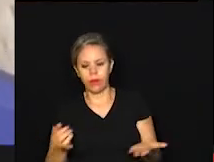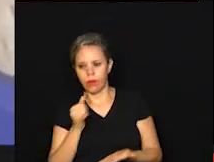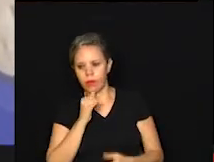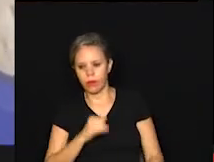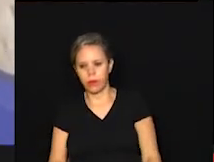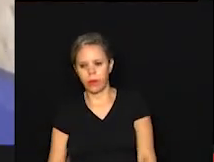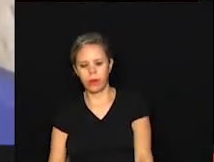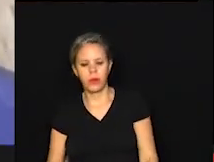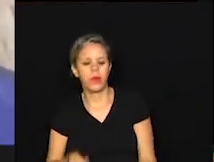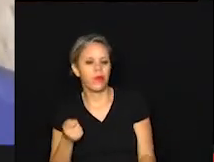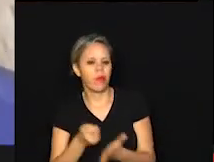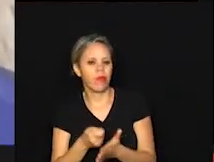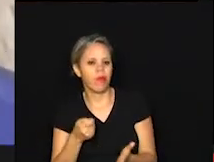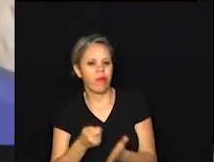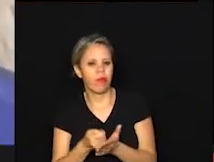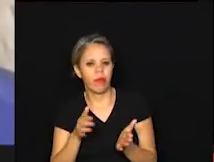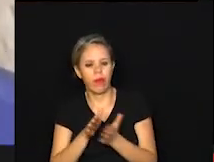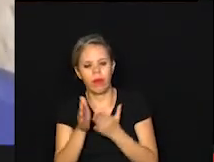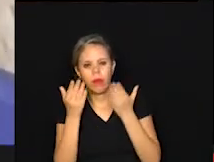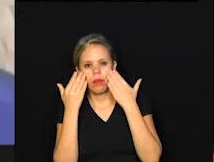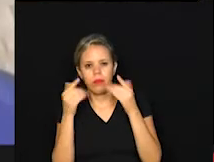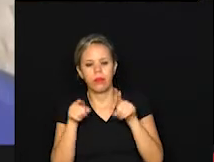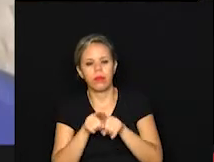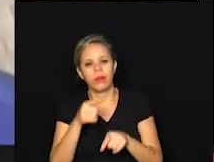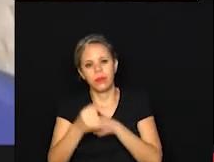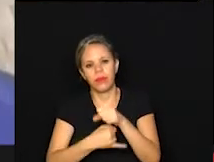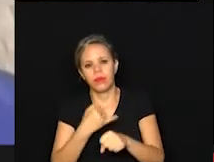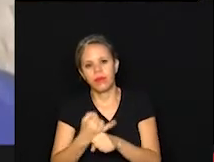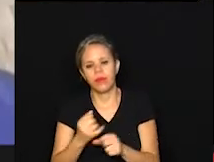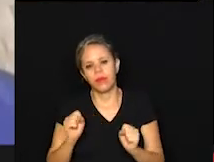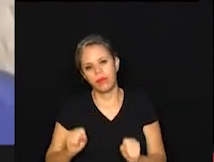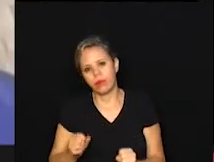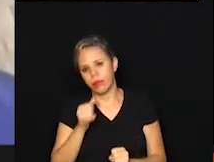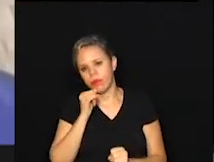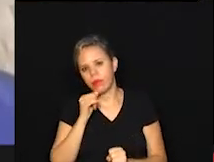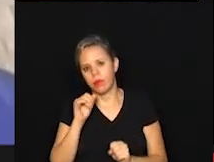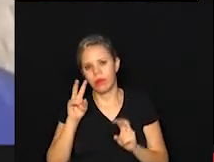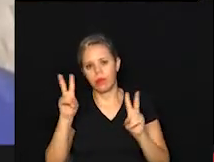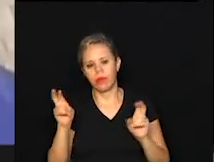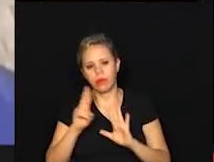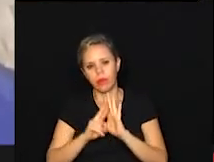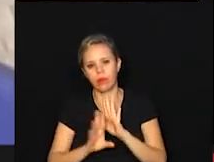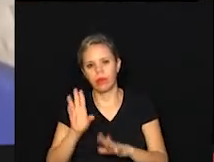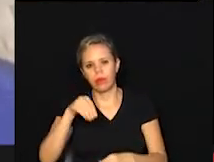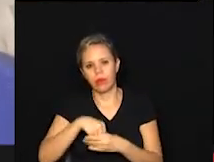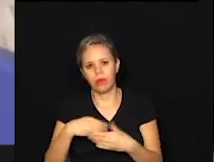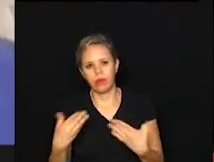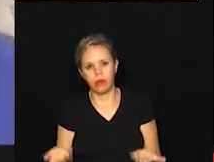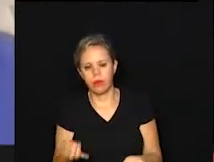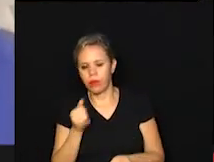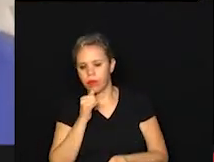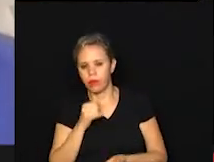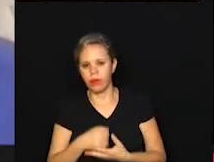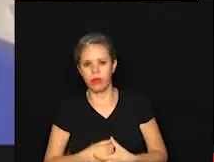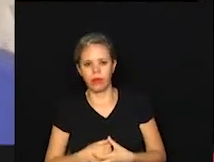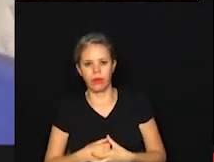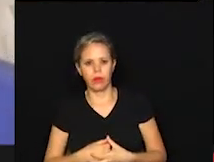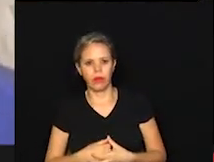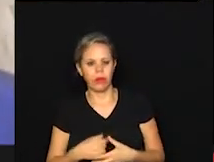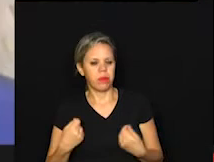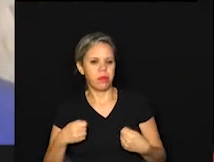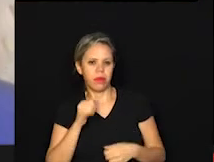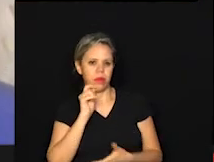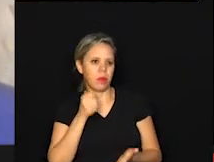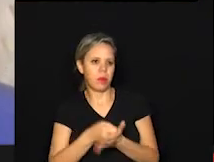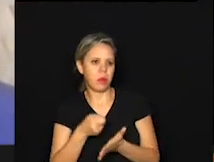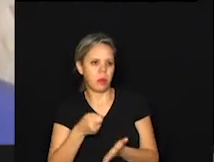a obrigatoriedade de publicação das atas no site pode ser tratada no regimento interno, mas não precisa